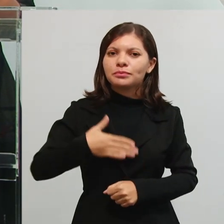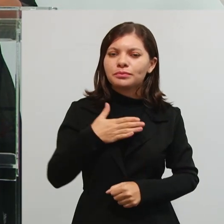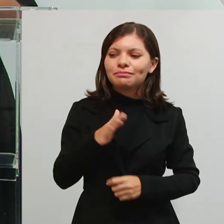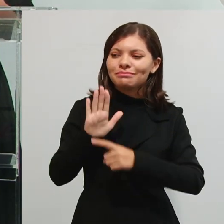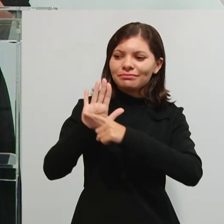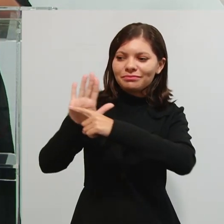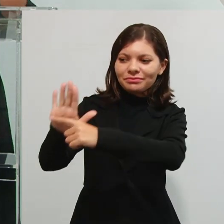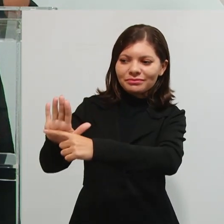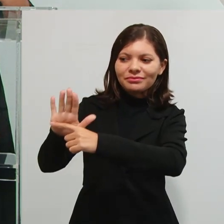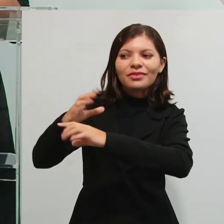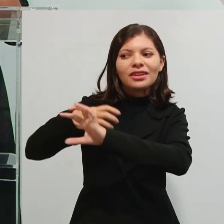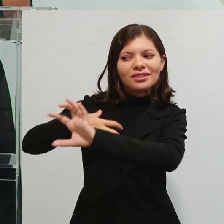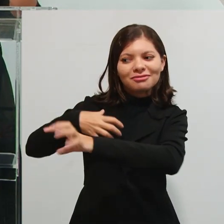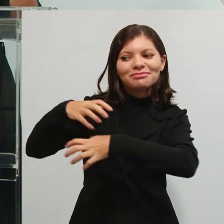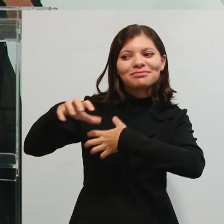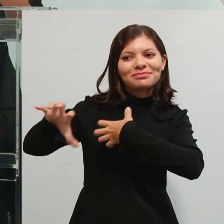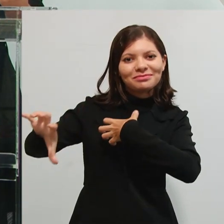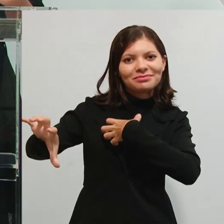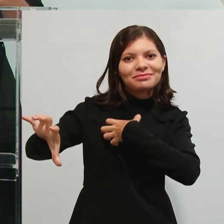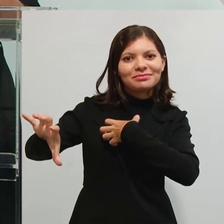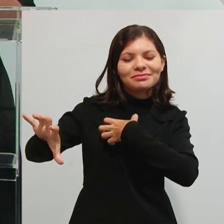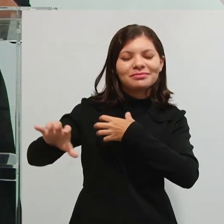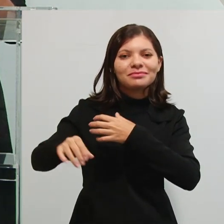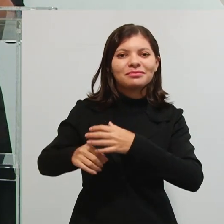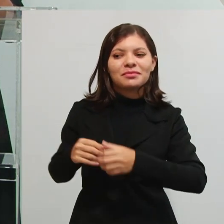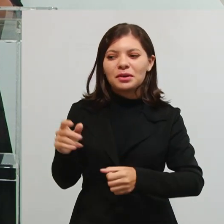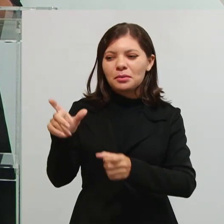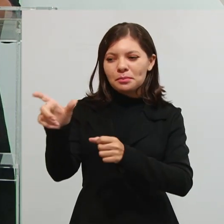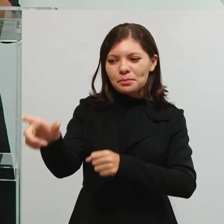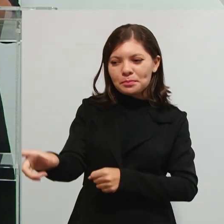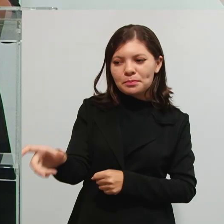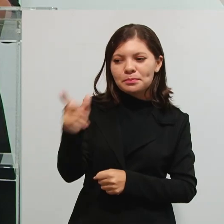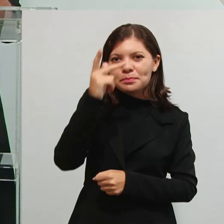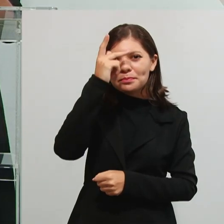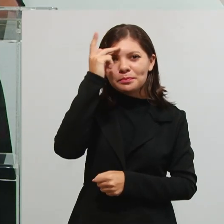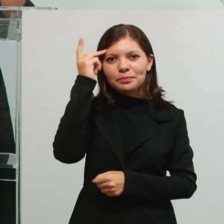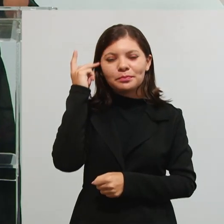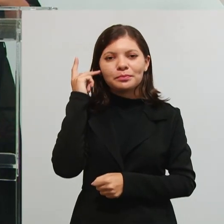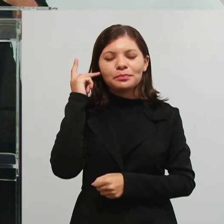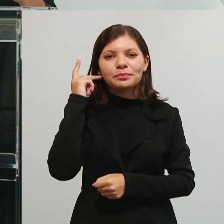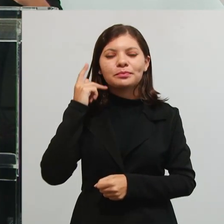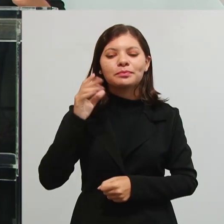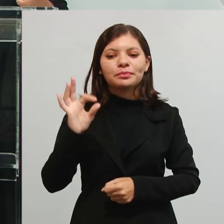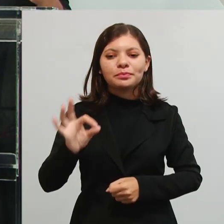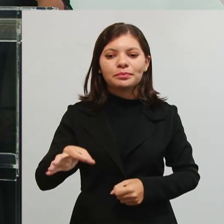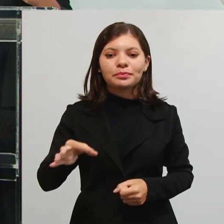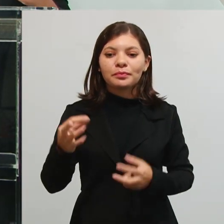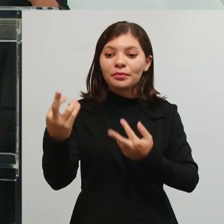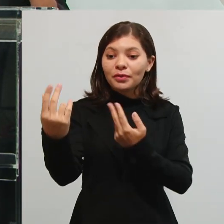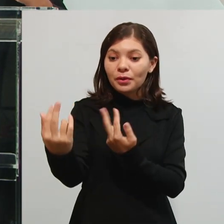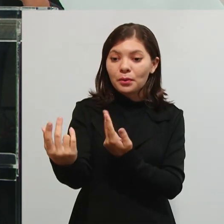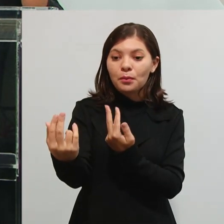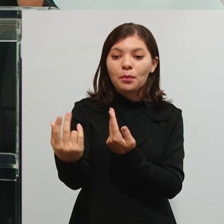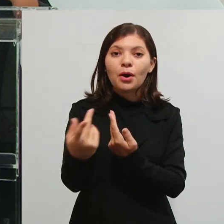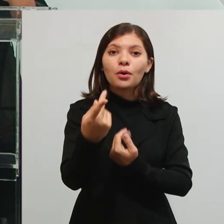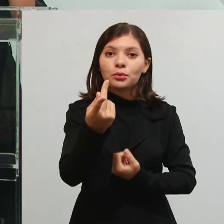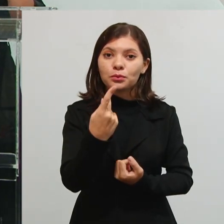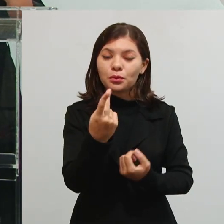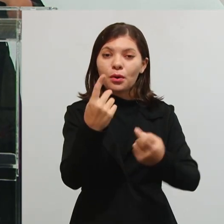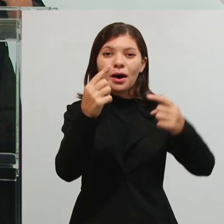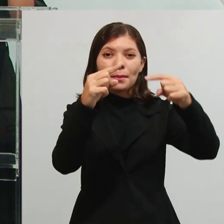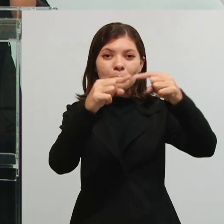se coloca no lugar do outro você tem empatia por aquela pessoa certo da mesma forma nós podemos aplicar